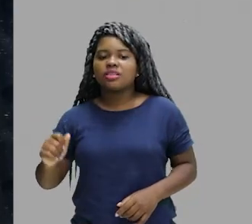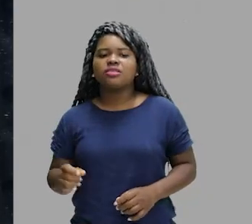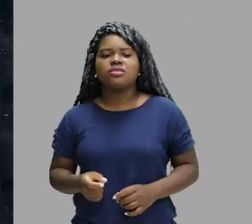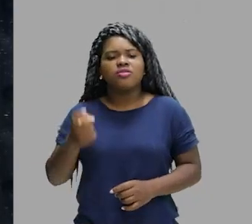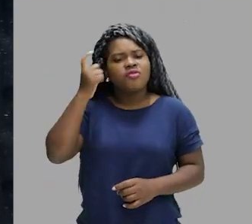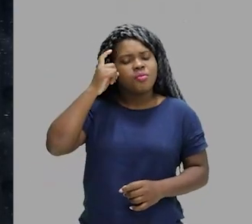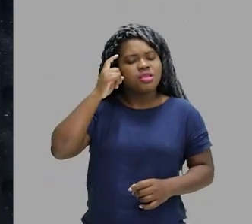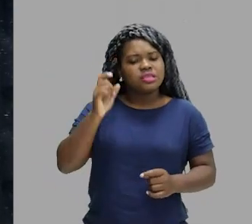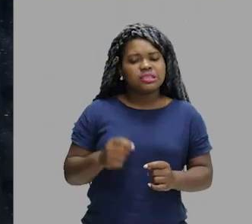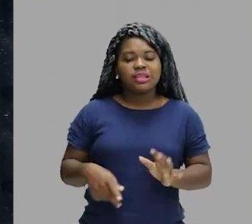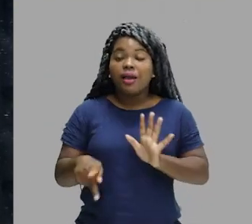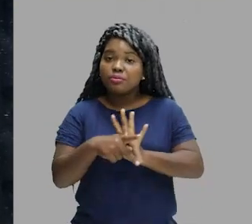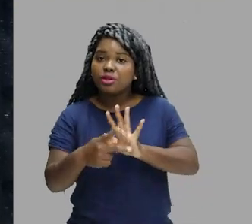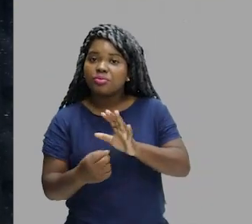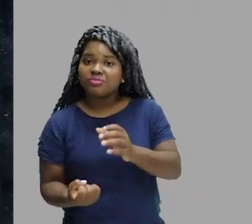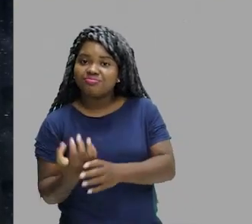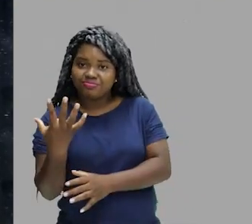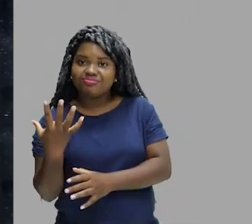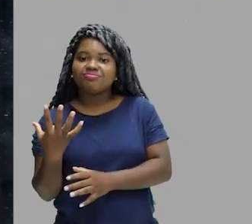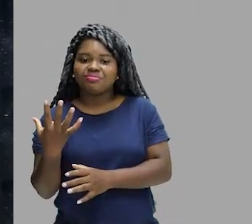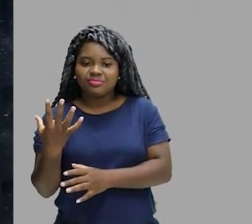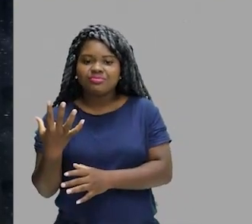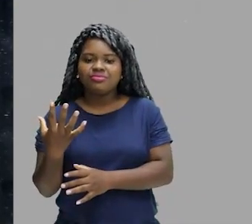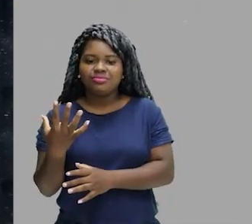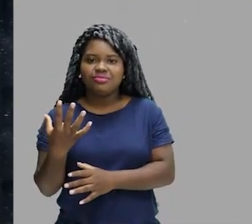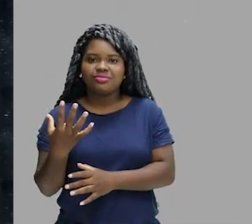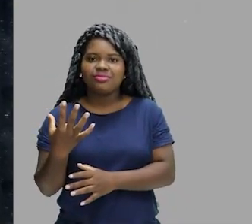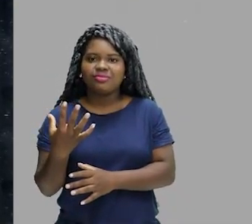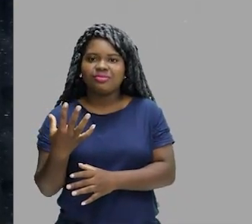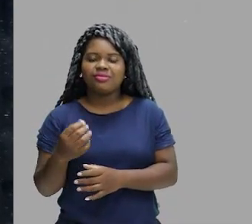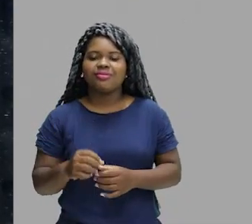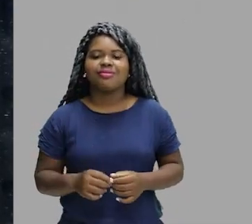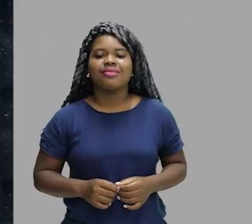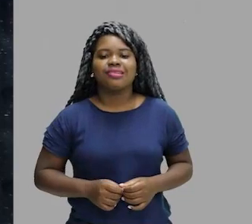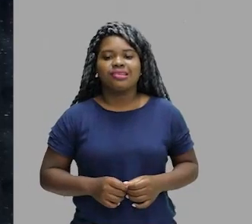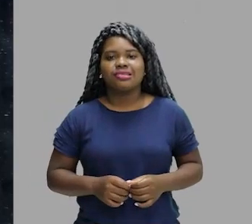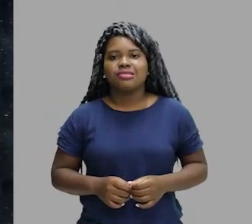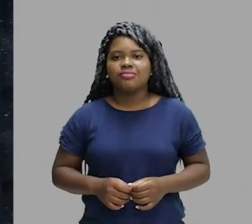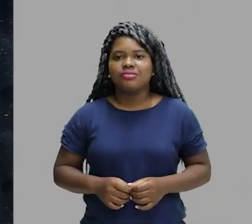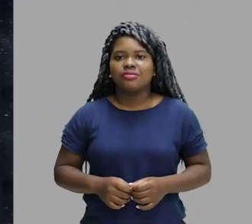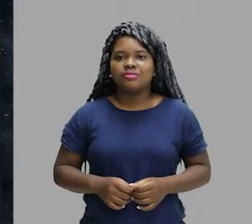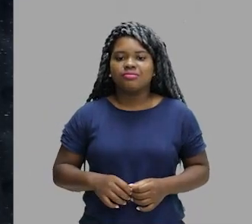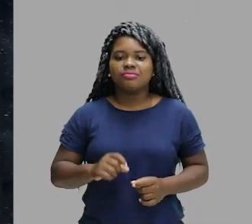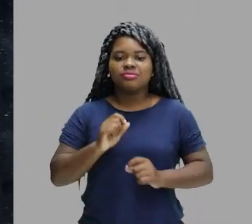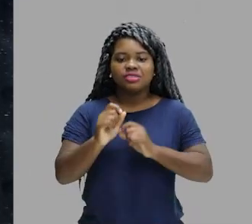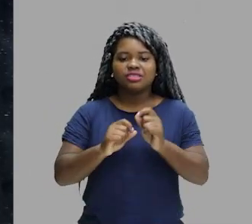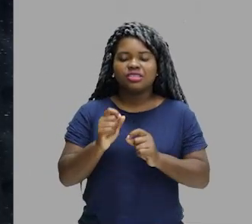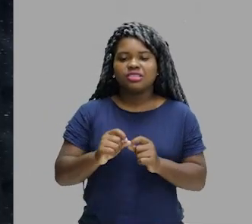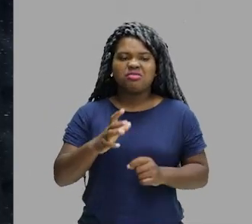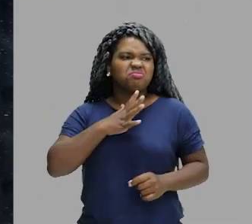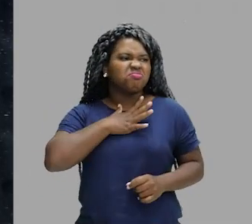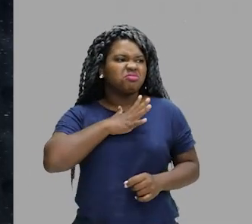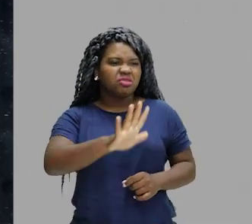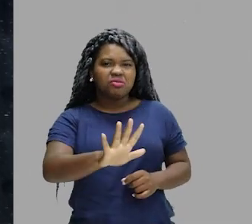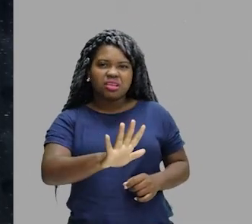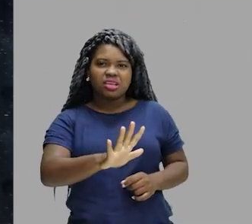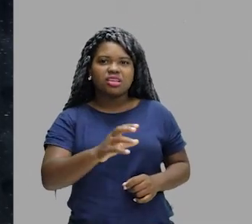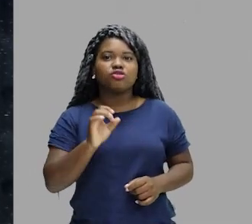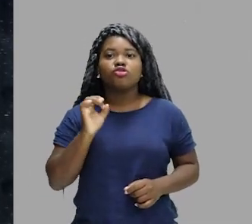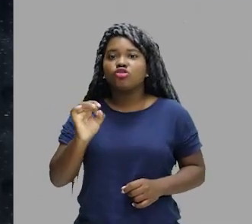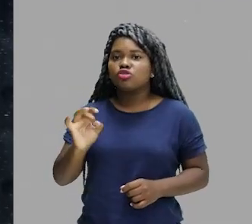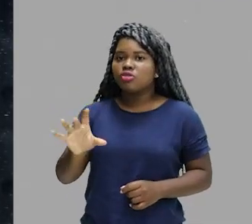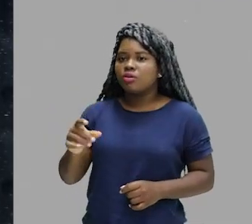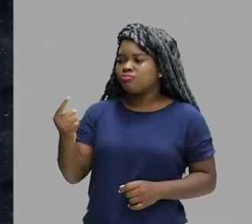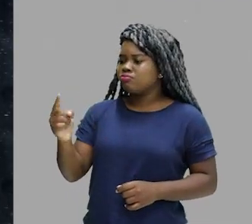forma como ele coloca isso, e às vezes você não precisa dessa leitura verbal ou essa linguagem verbal para dizer assim: olha, não quero. Basta um dedinho e você